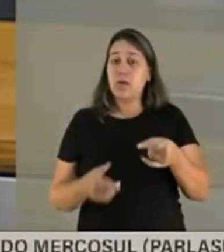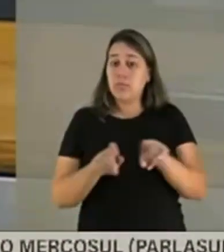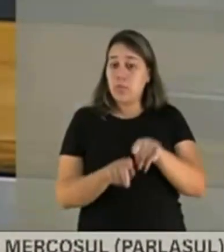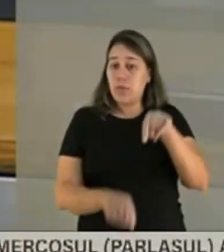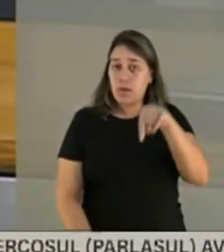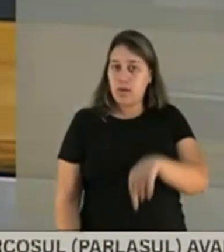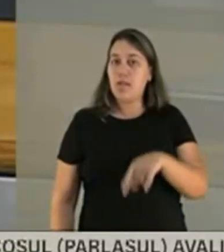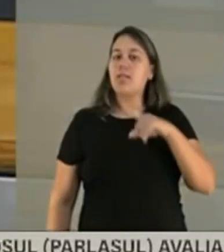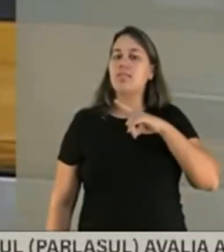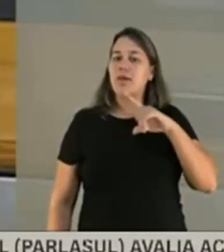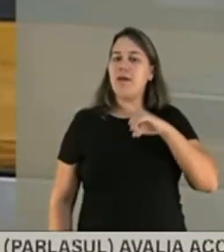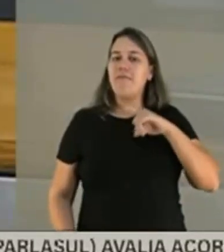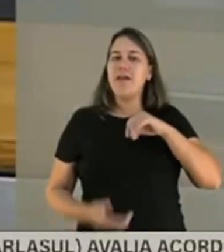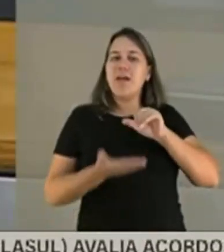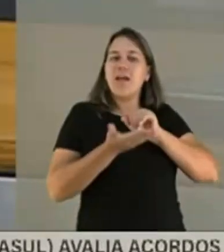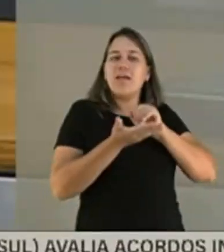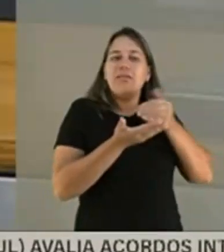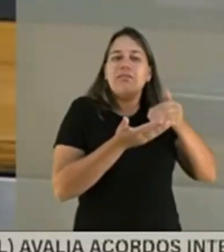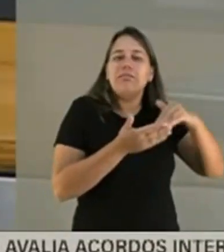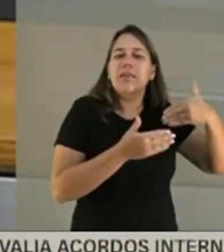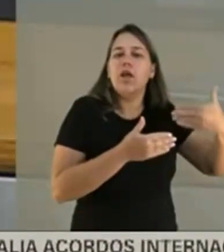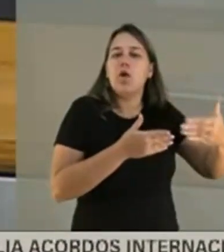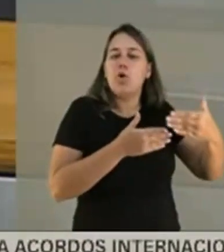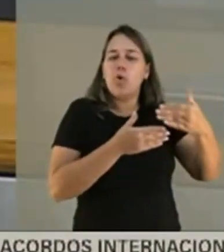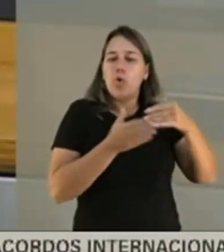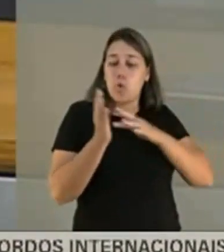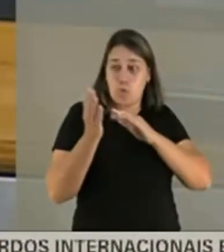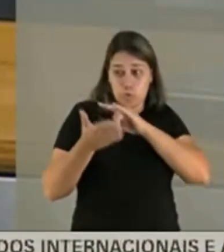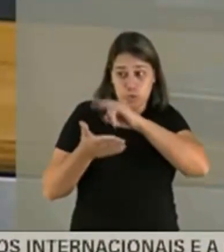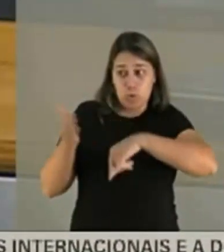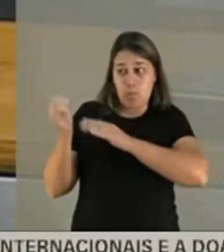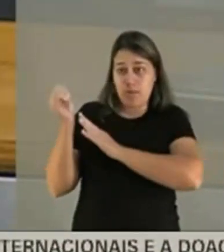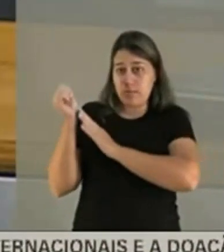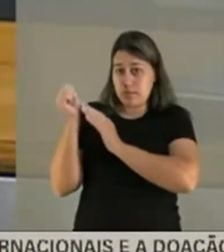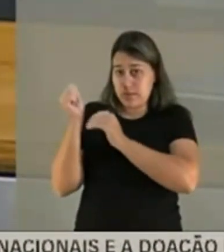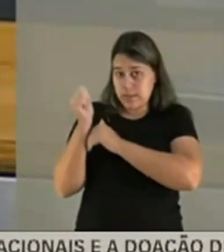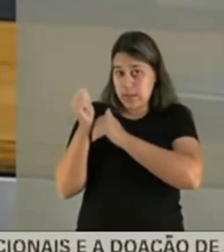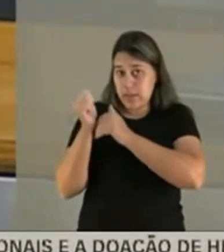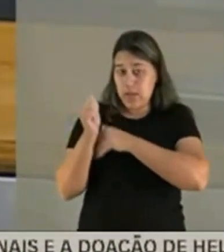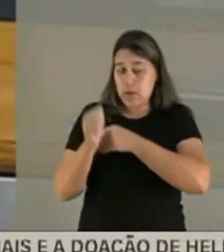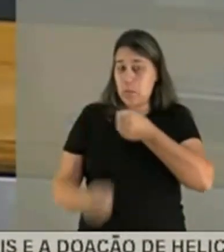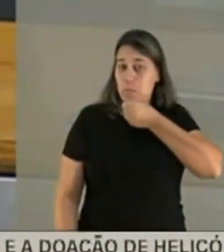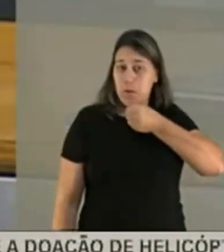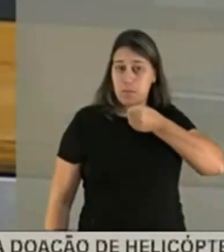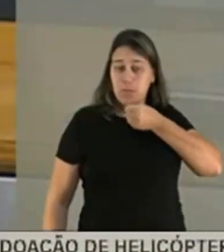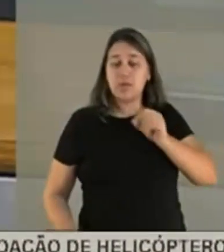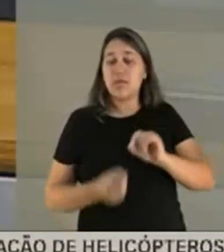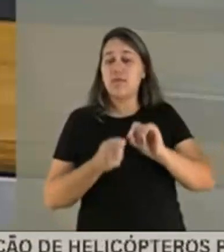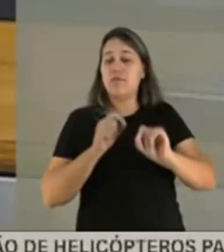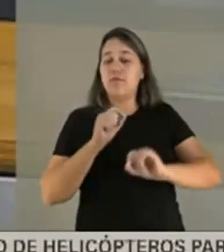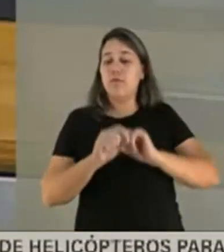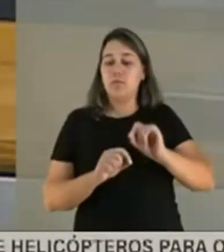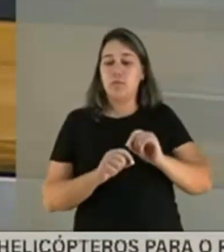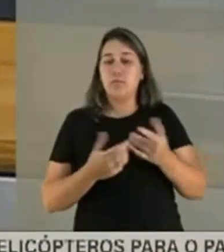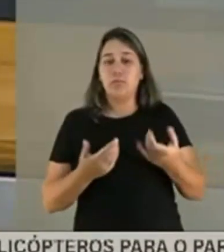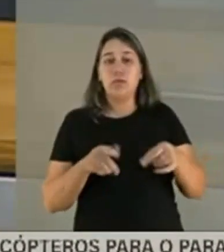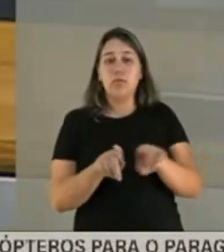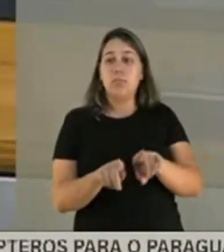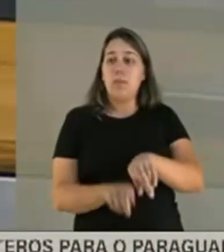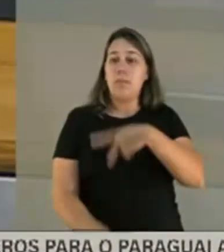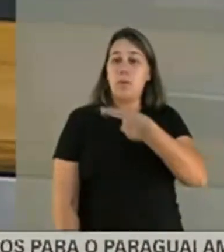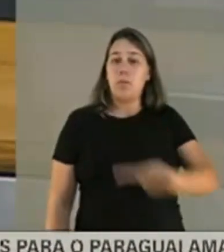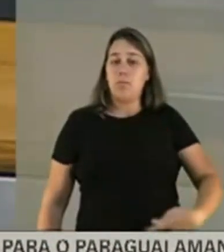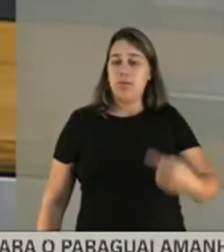também, houve vazamento de documentos sigilosos para a imprensa, o que demandou a adoção de medidas, até pelo presidente aqui